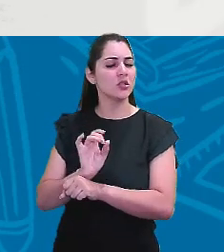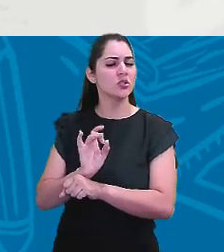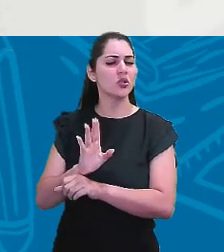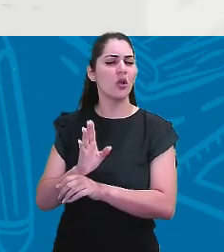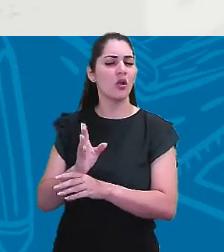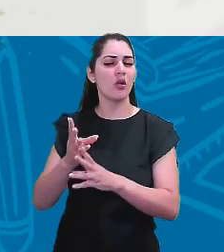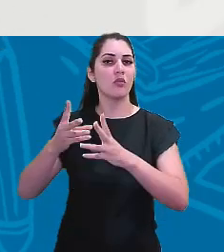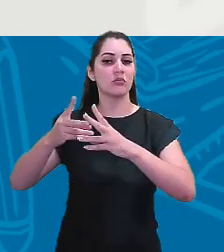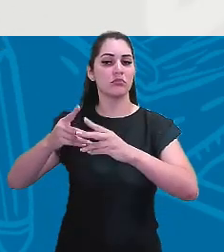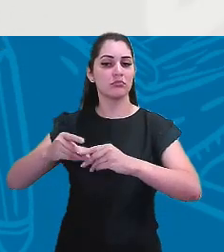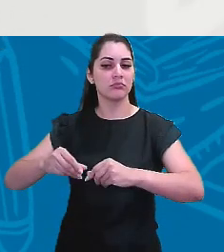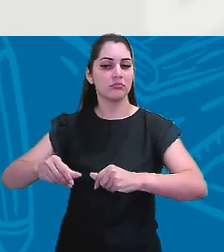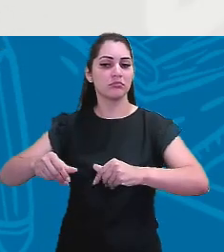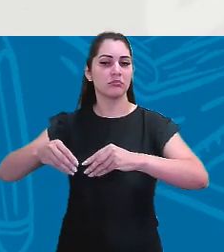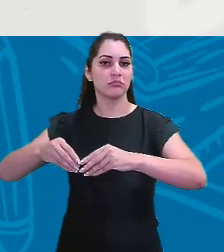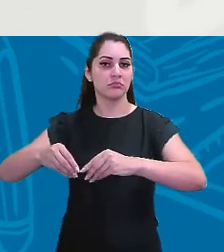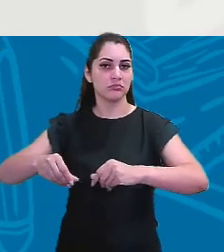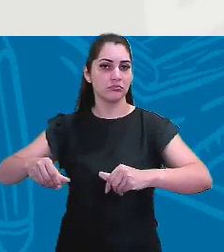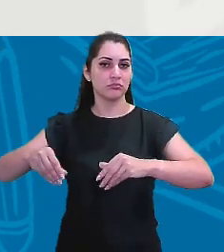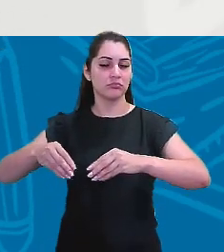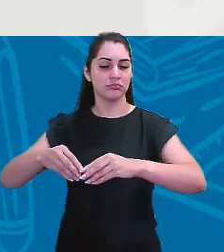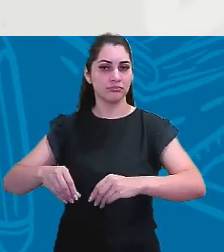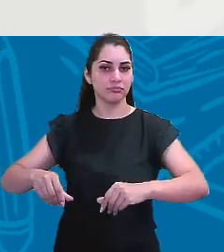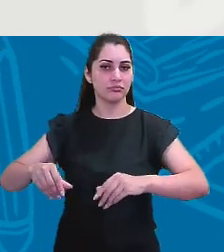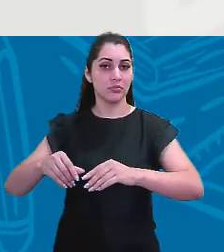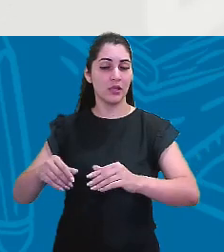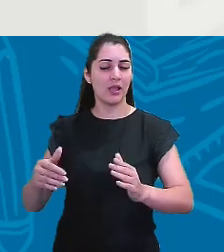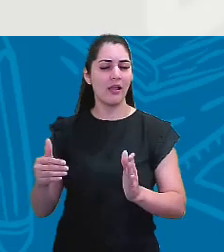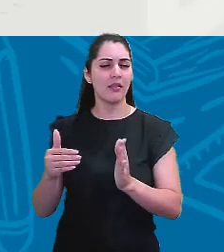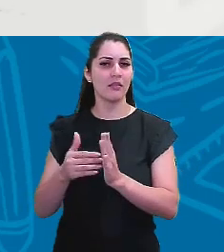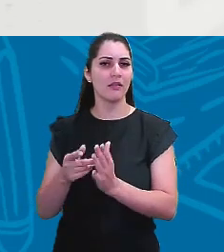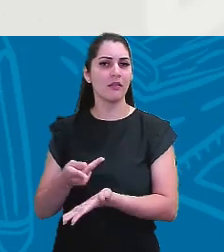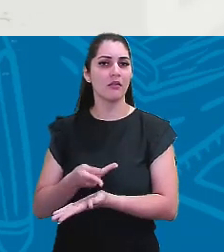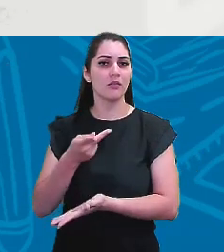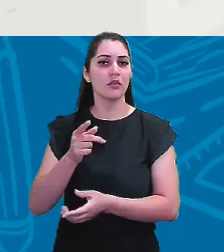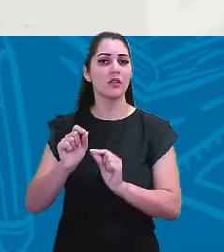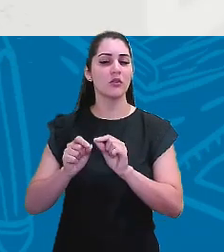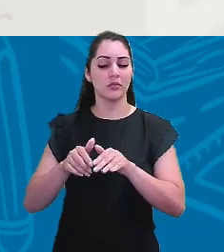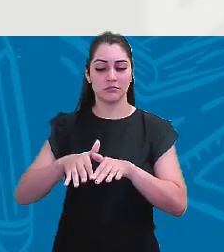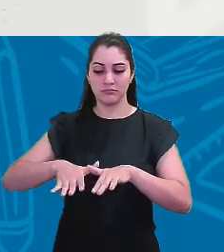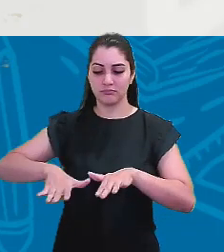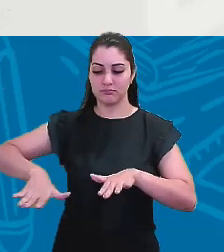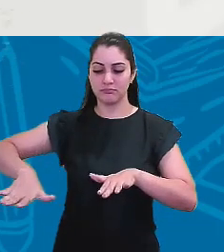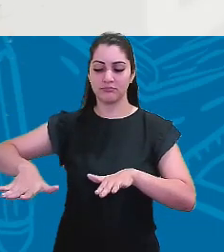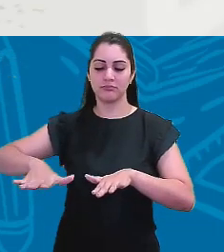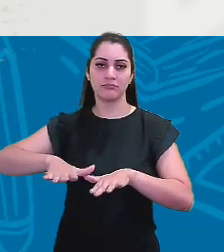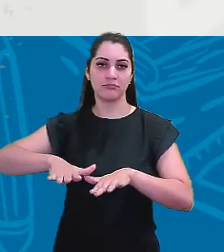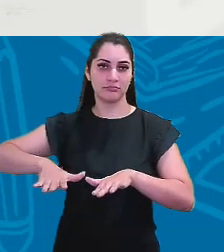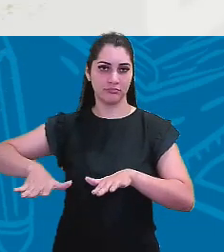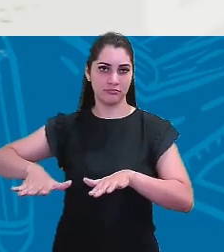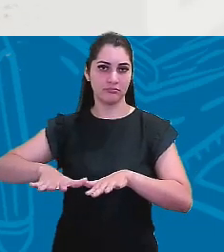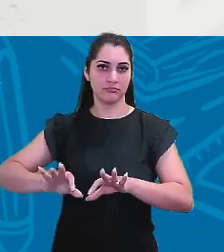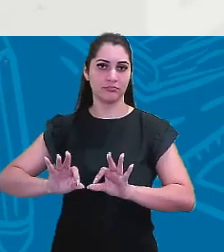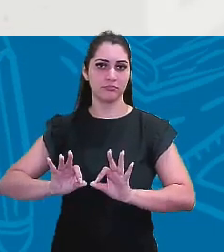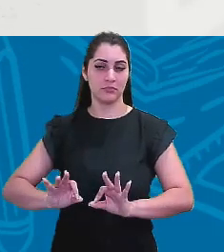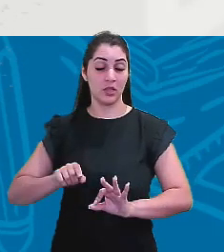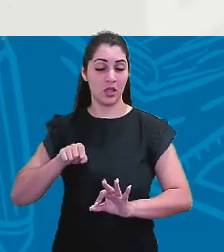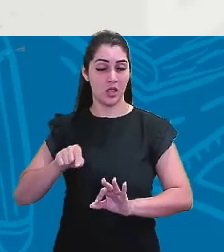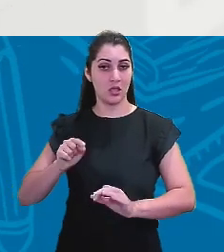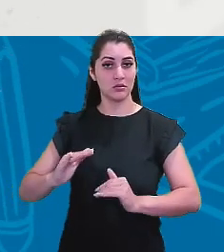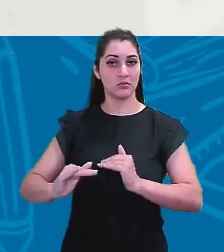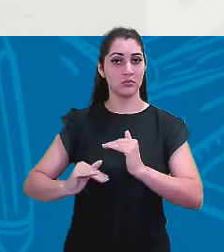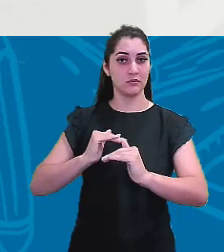processo de desgaste, que vai aplanando, aplanando, até que ela vire uma planície, né? E esse